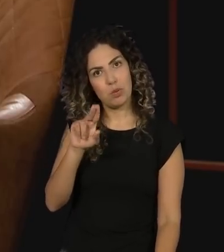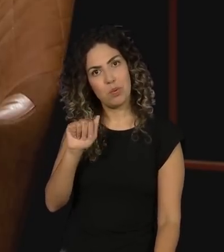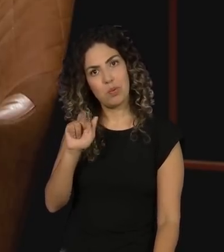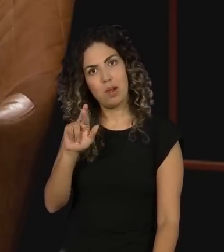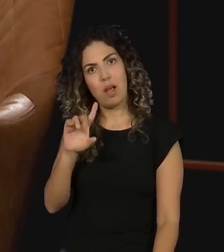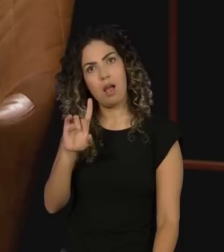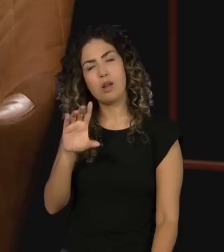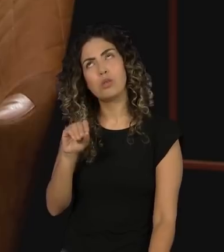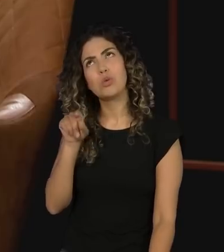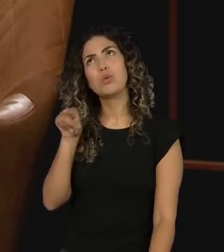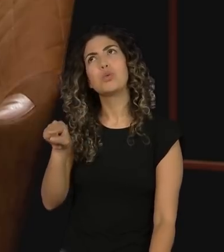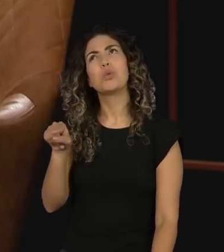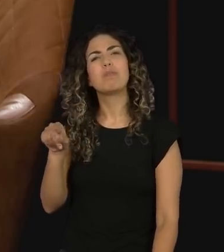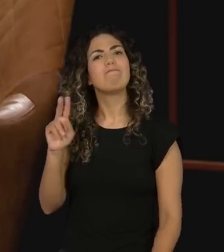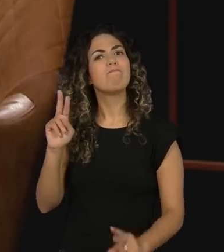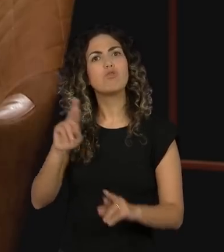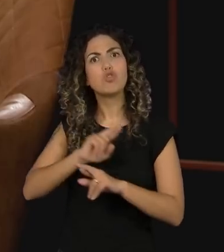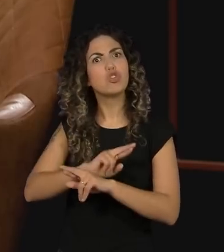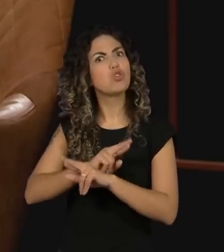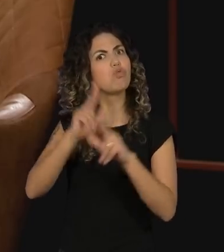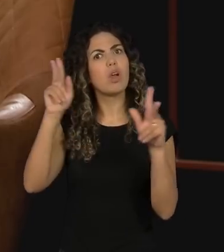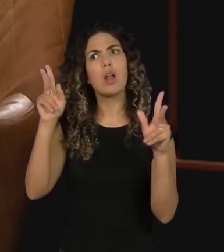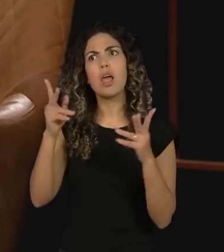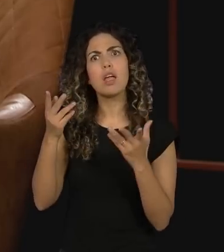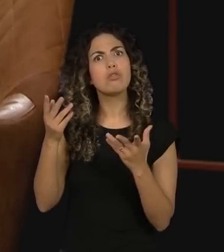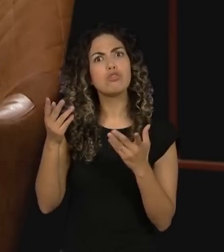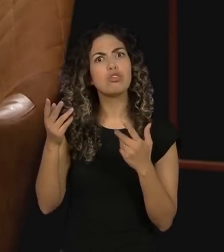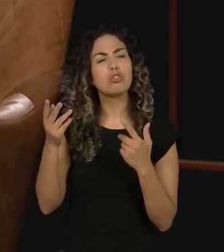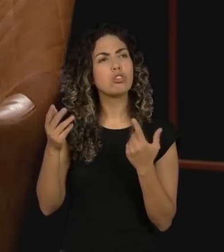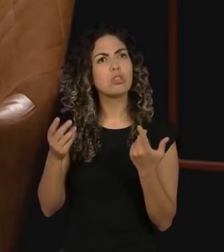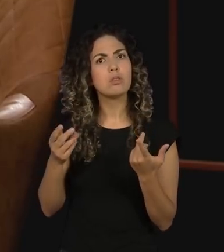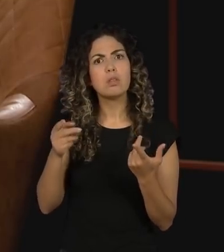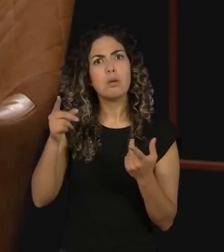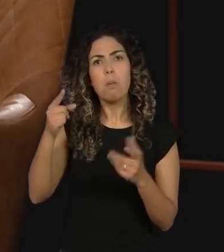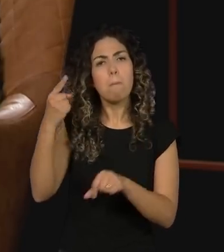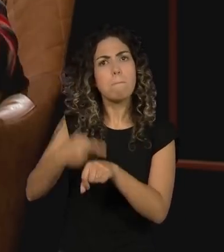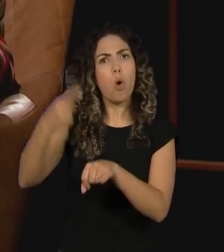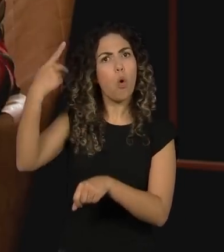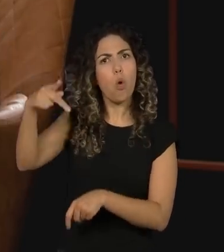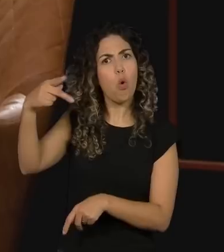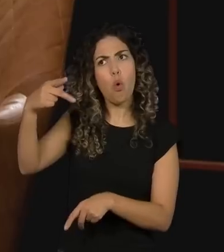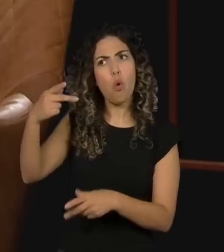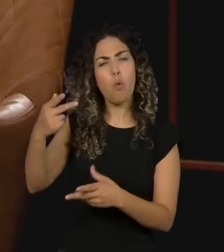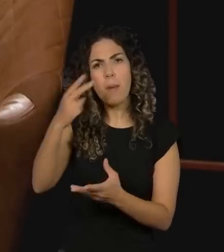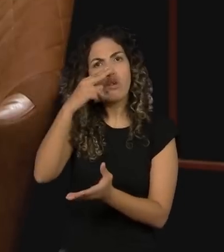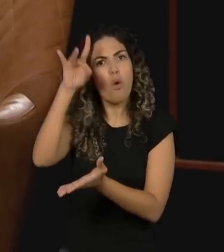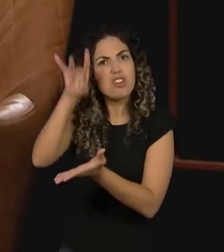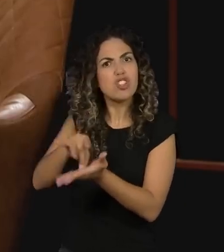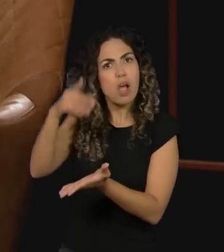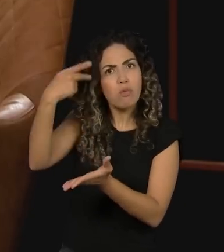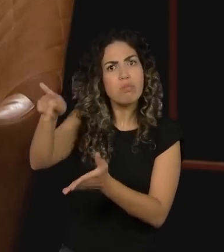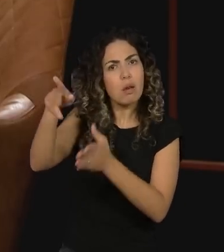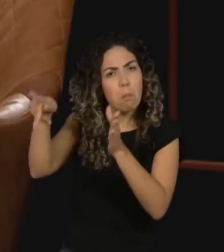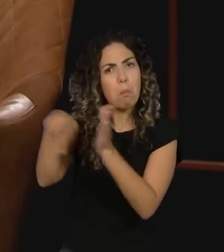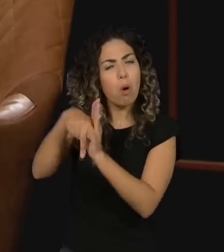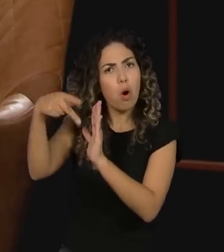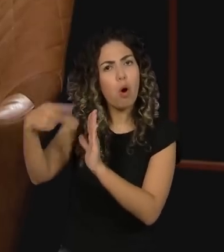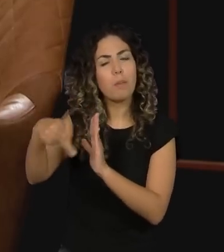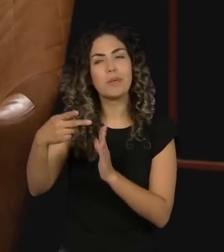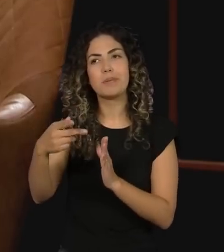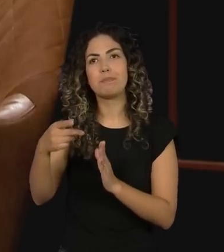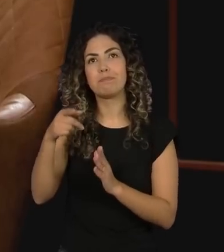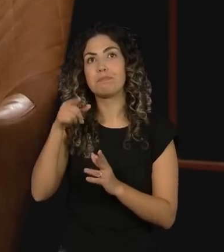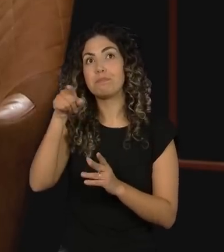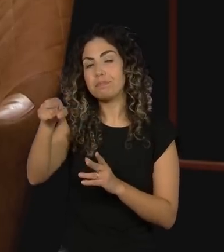trabalho muito original, muito próprio dele. Ele trabalhava na época uma técnica chamada que ele apelidou